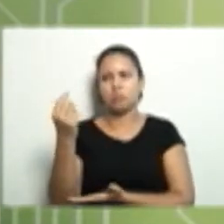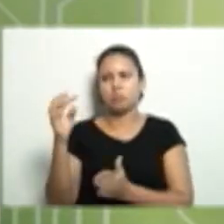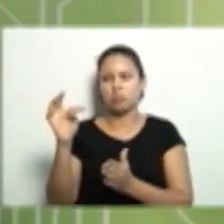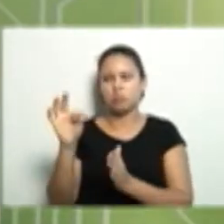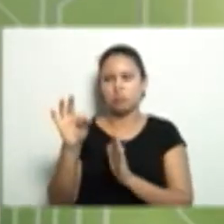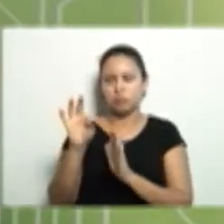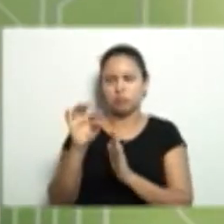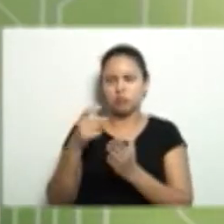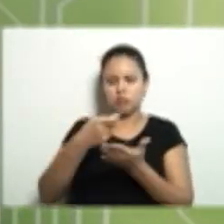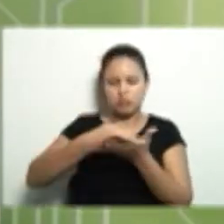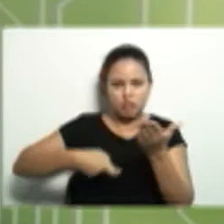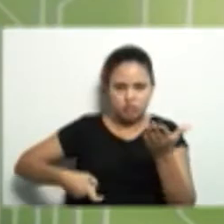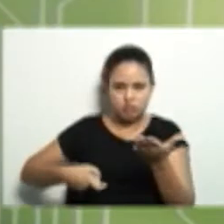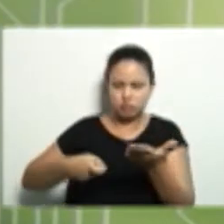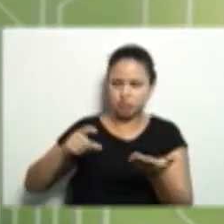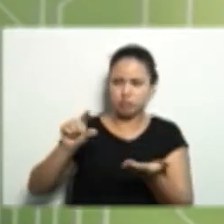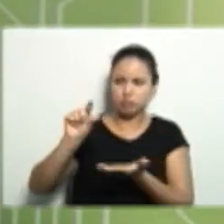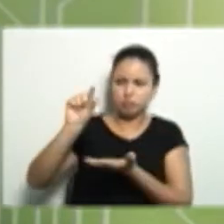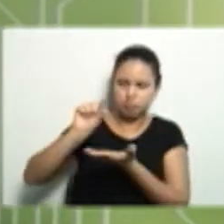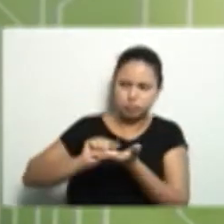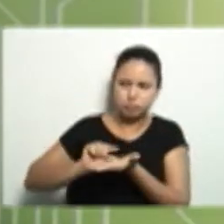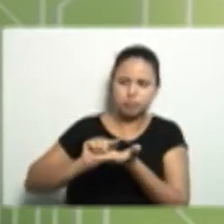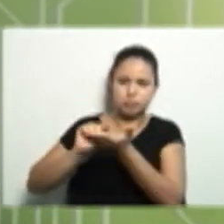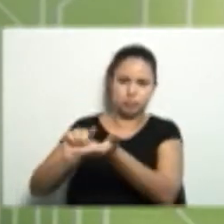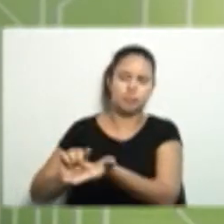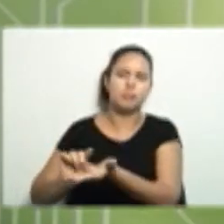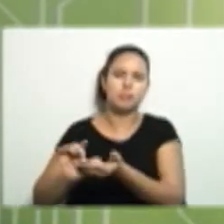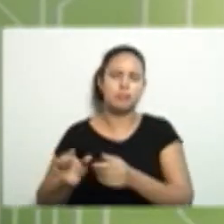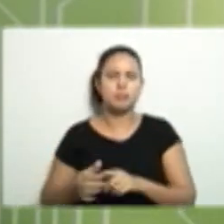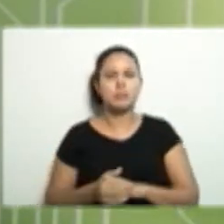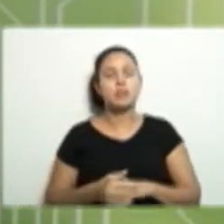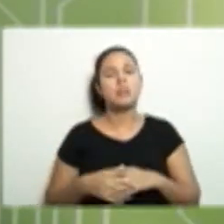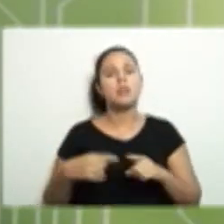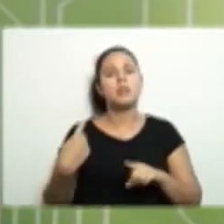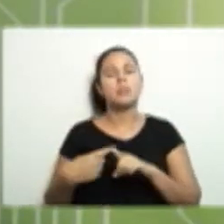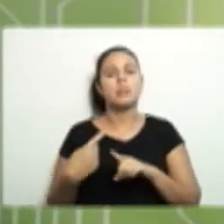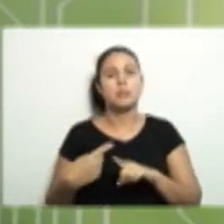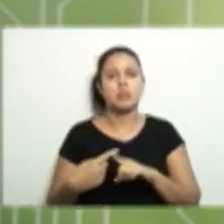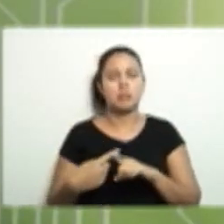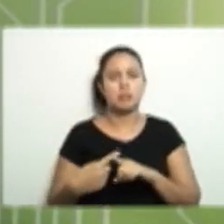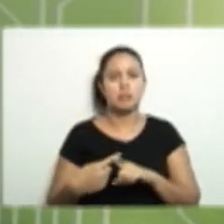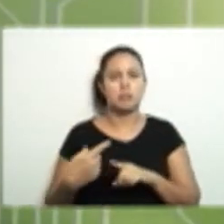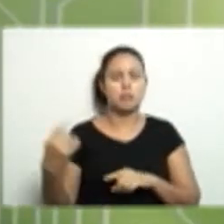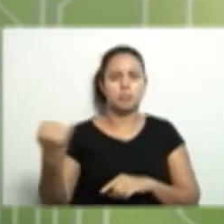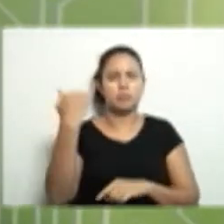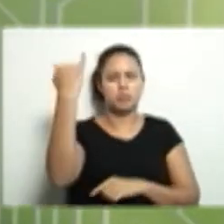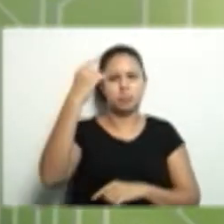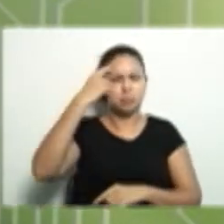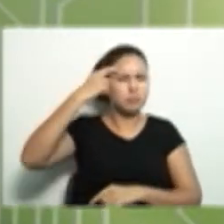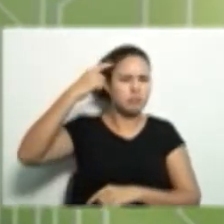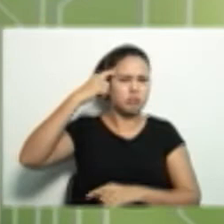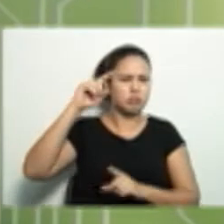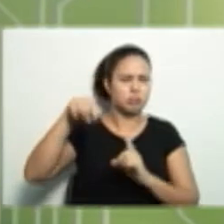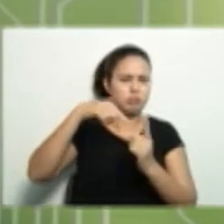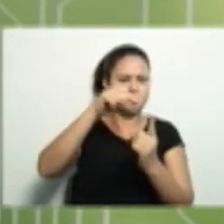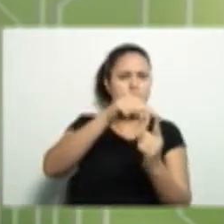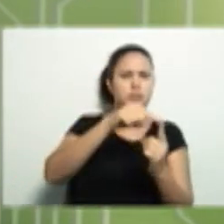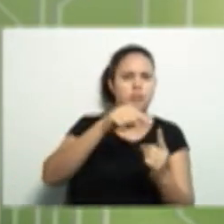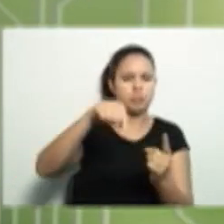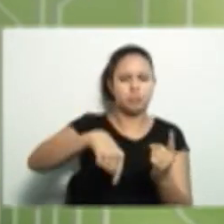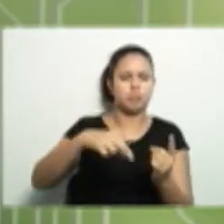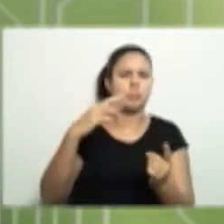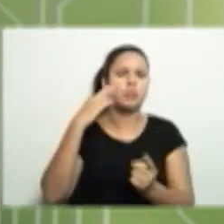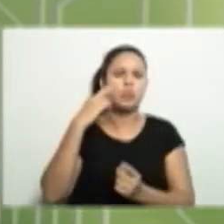estão conectadas à política pública nacional, mas que têm essa intenção de desenvolver a região norte, incentivar o empreendedorismo na região